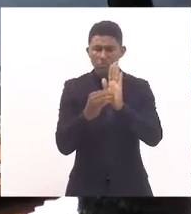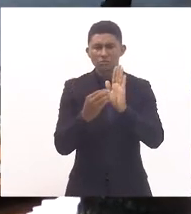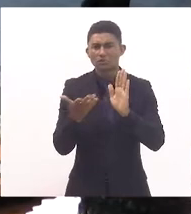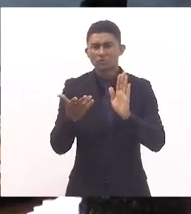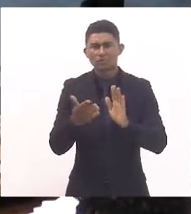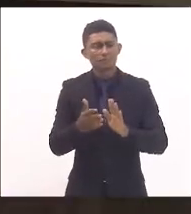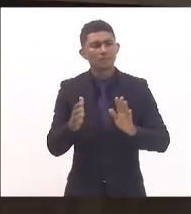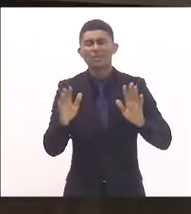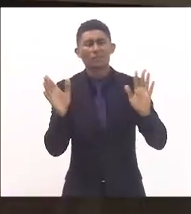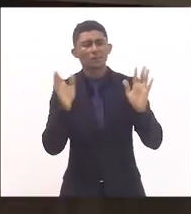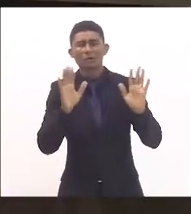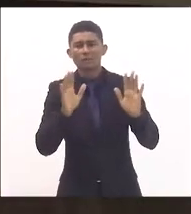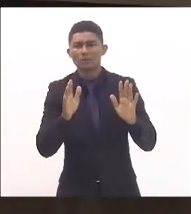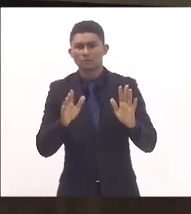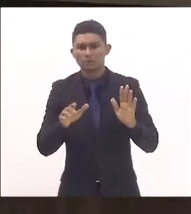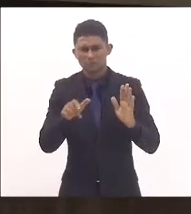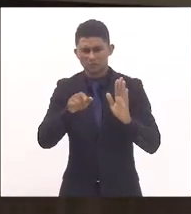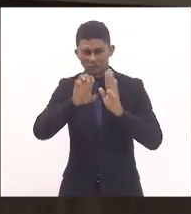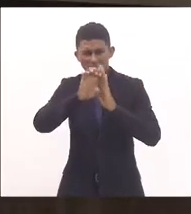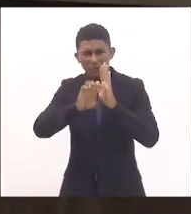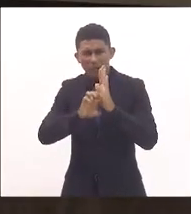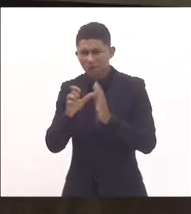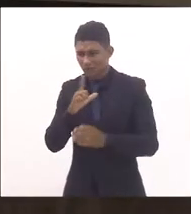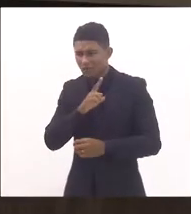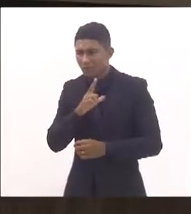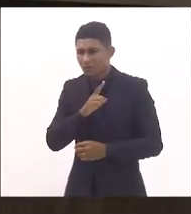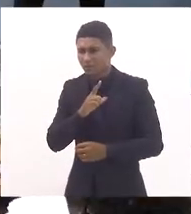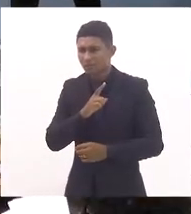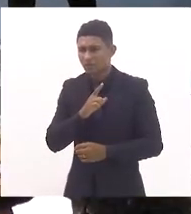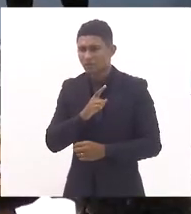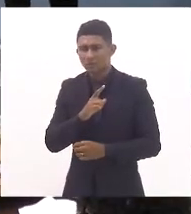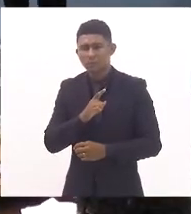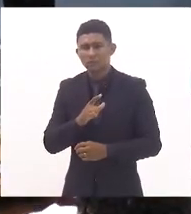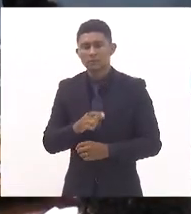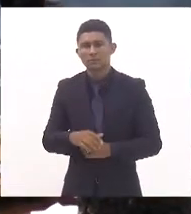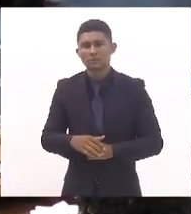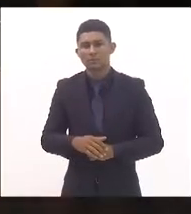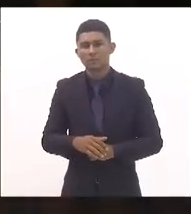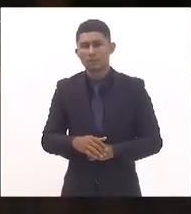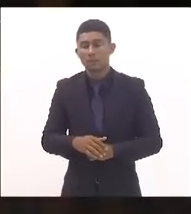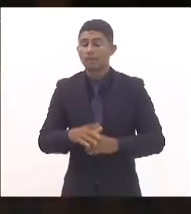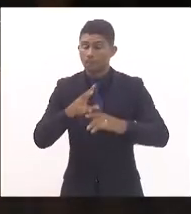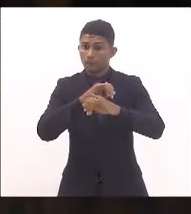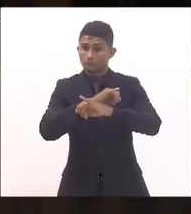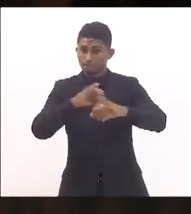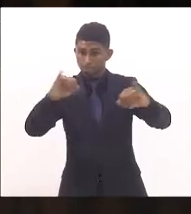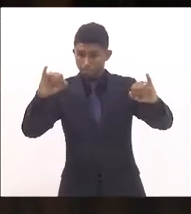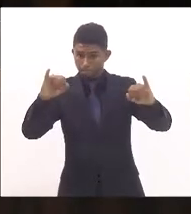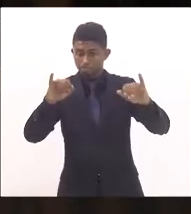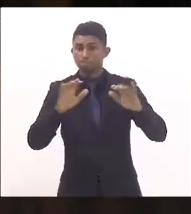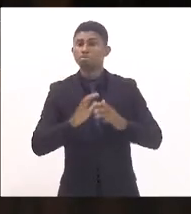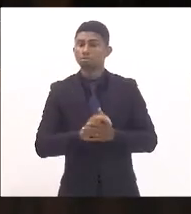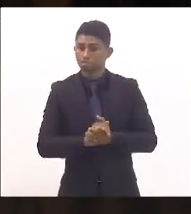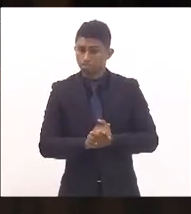Presidente, esse projeto tem emendas? Ele tem emendas? Presidente, chama os trabalhos à ordem.